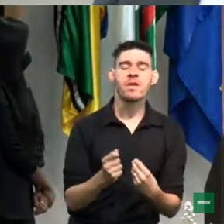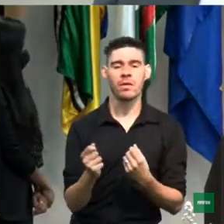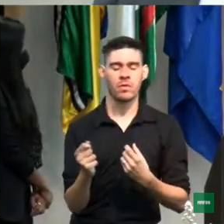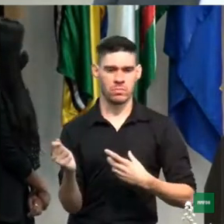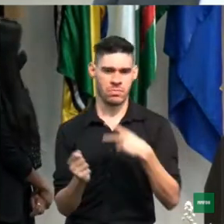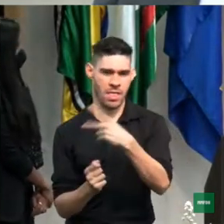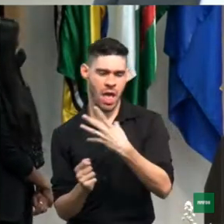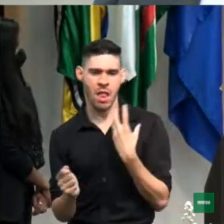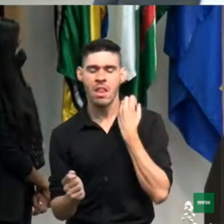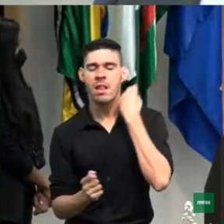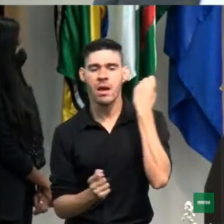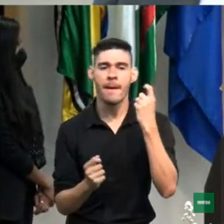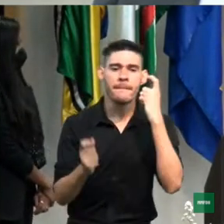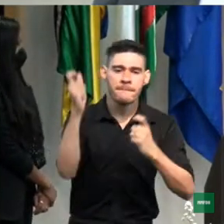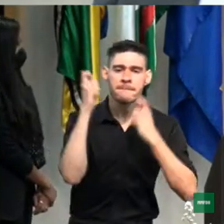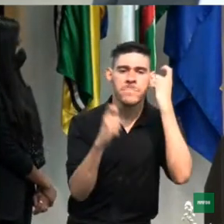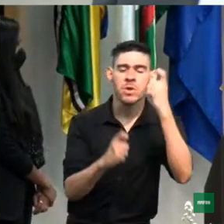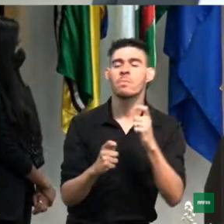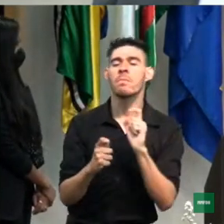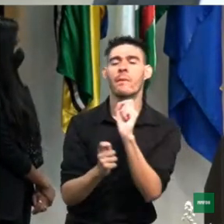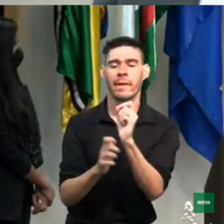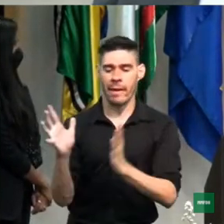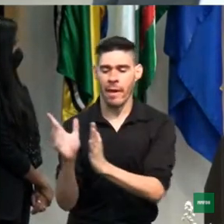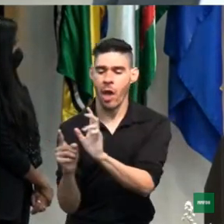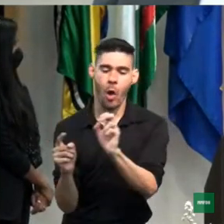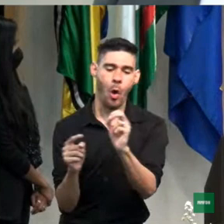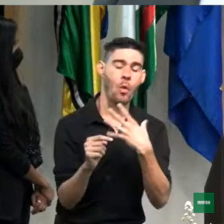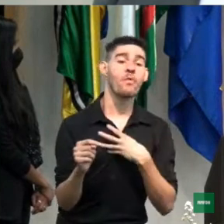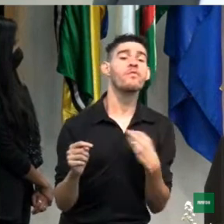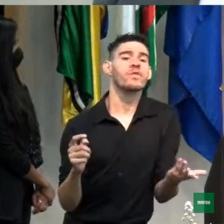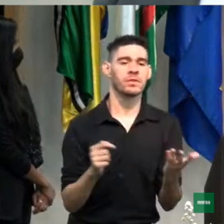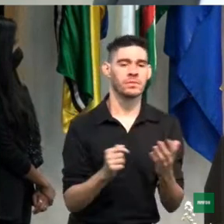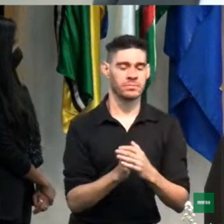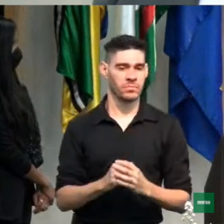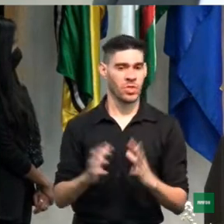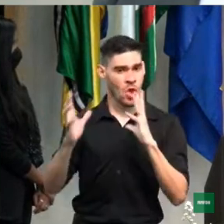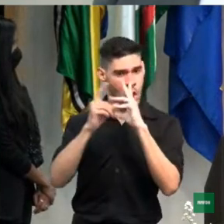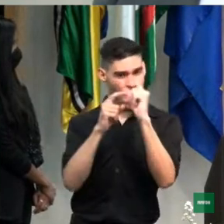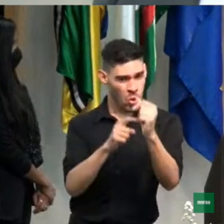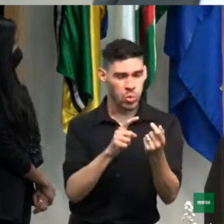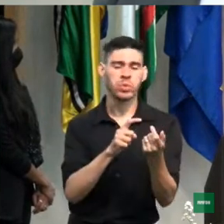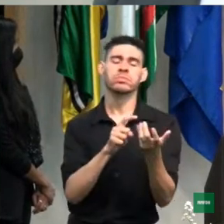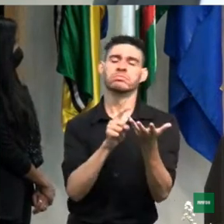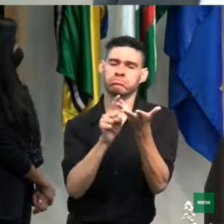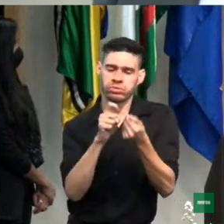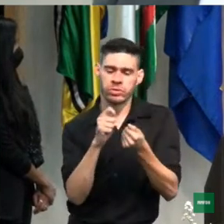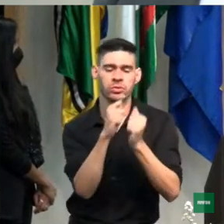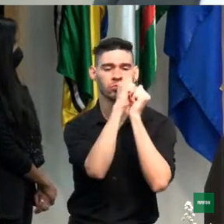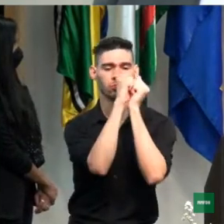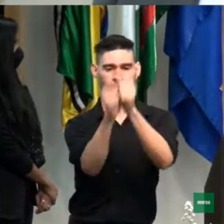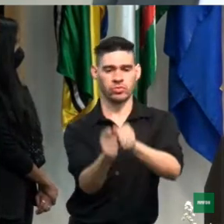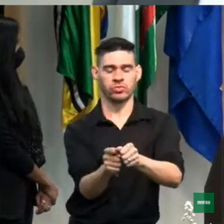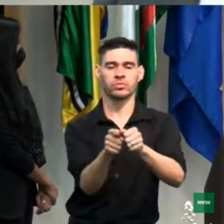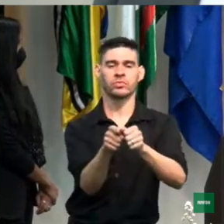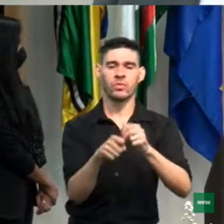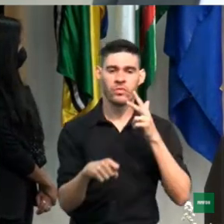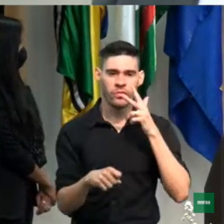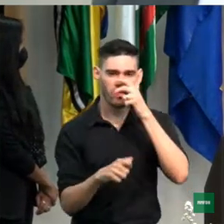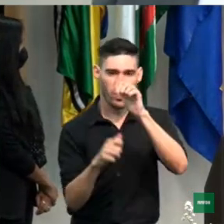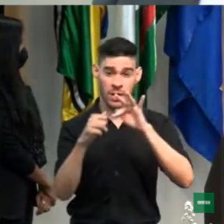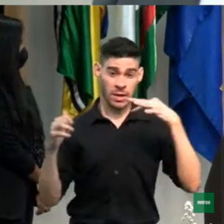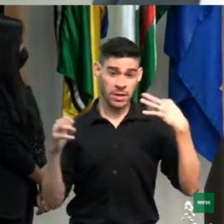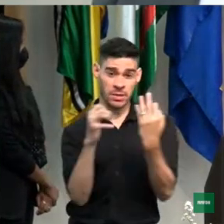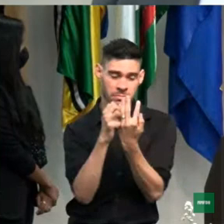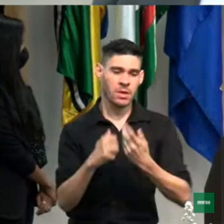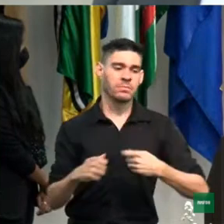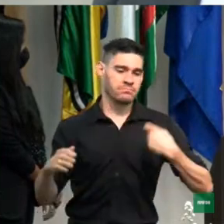estrada, se vai se preocupar com o filho. Tudo isso tem que caminhar junto com o fortalecimento de família. É para isso que esse